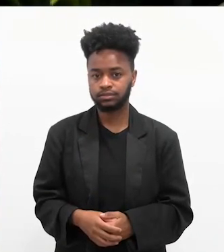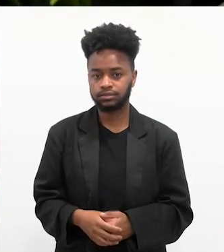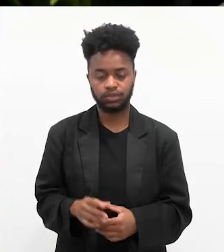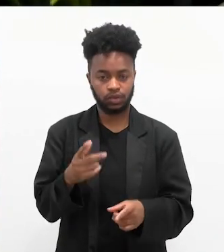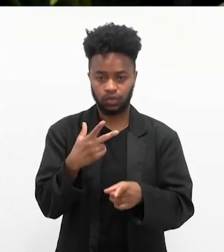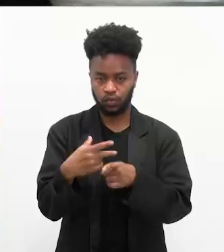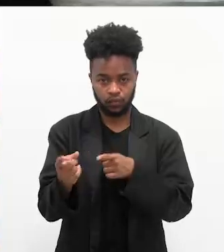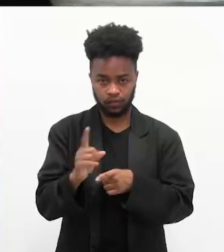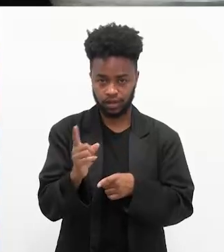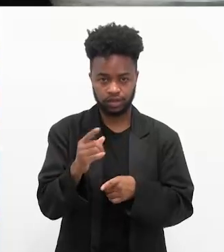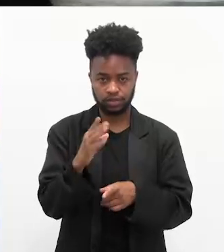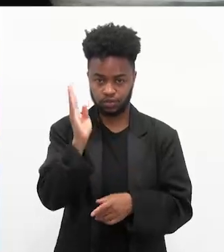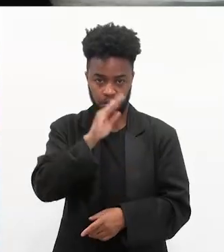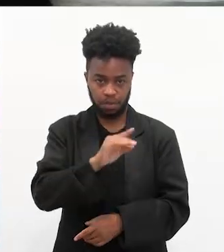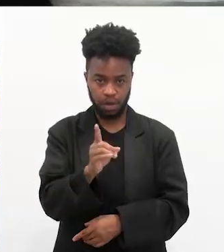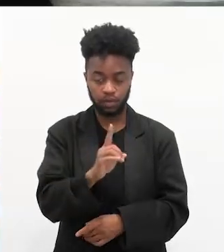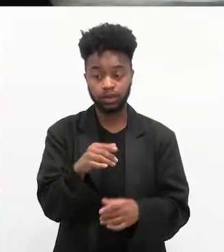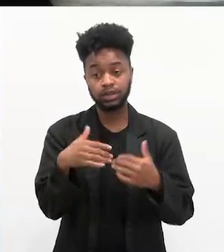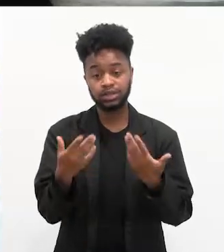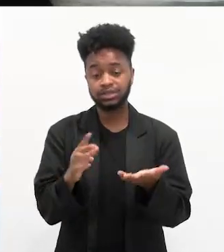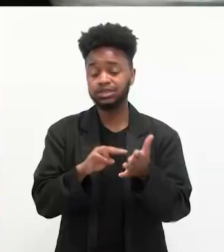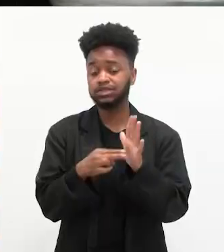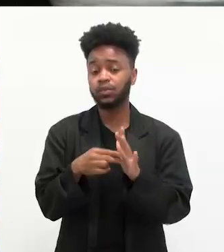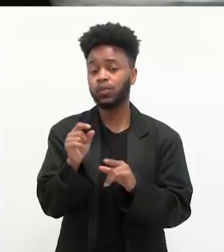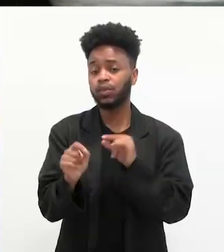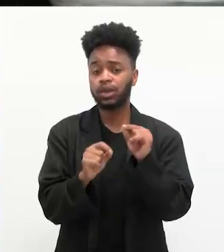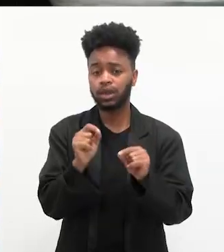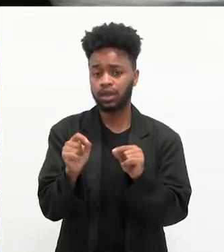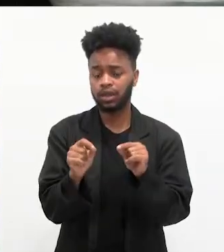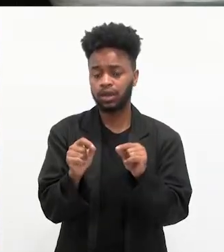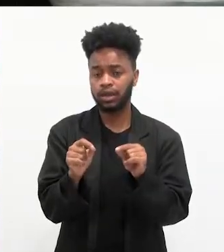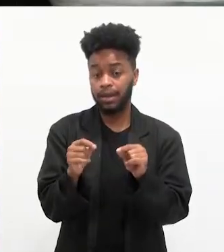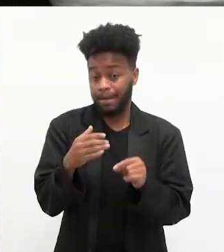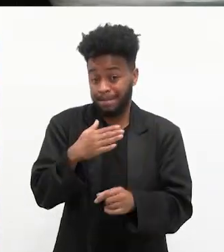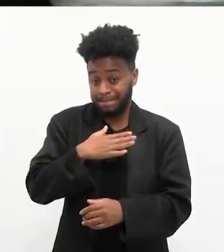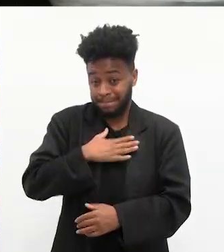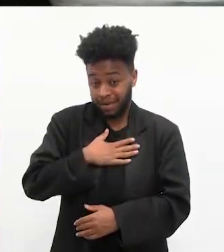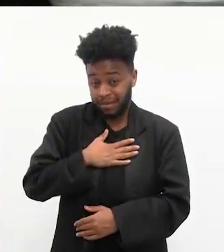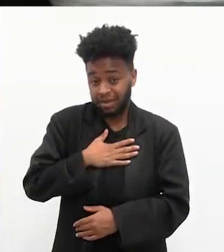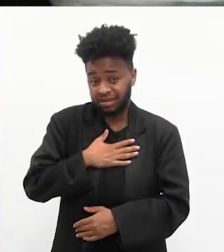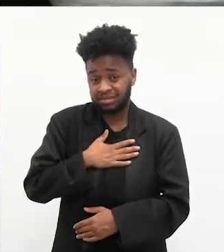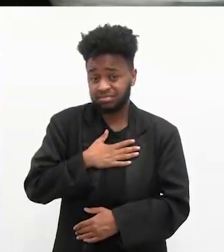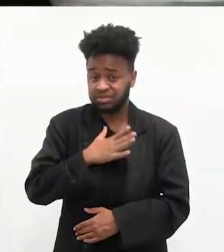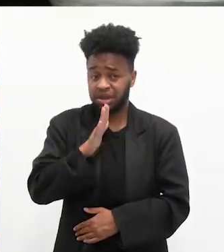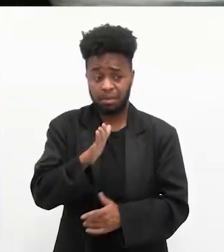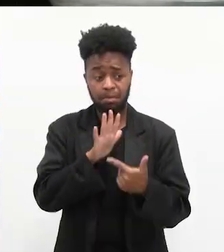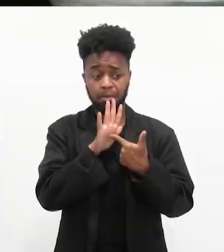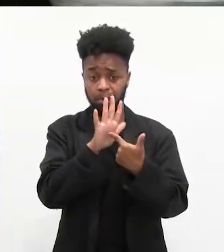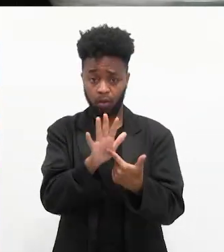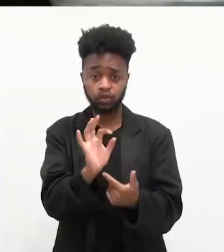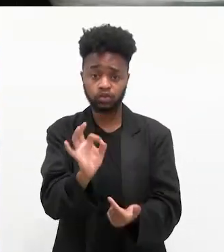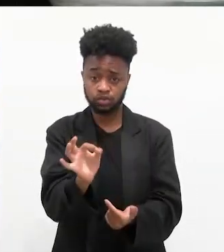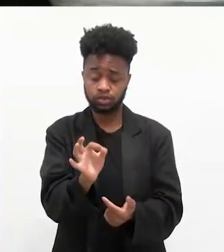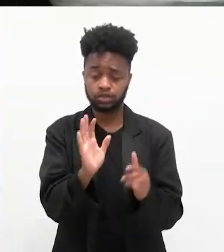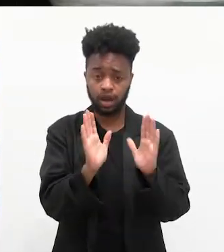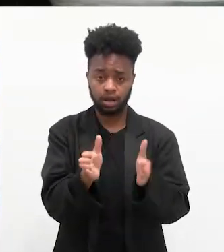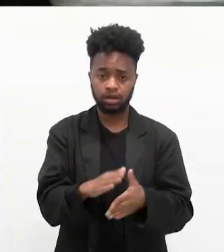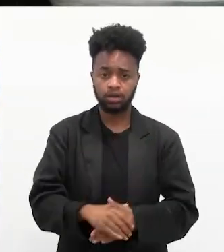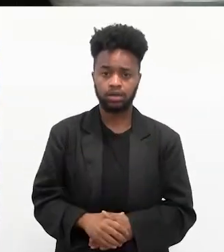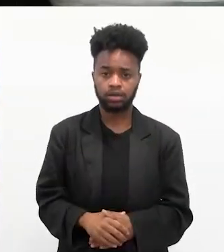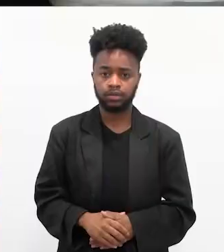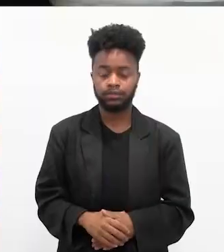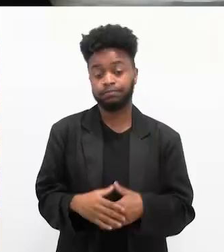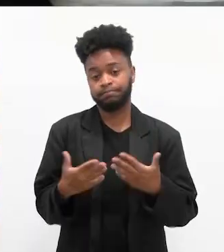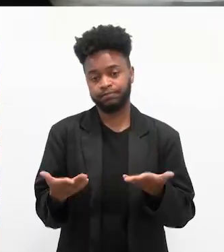não prevalecerá, não irá prevalecer. Quer dizer, isso tudo, eu acho, para mim, já estava no rosto dele,